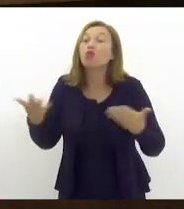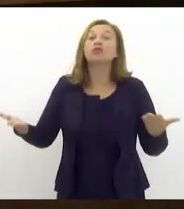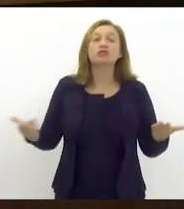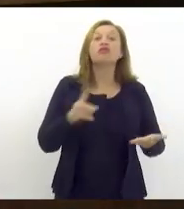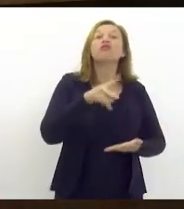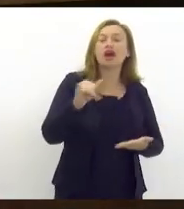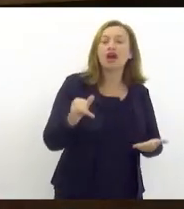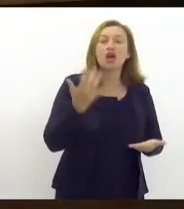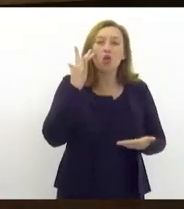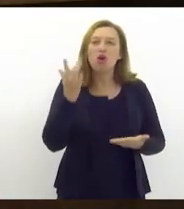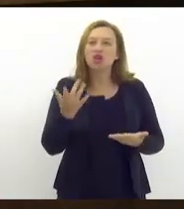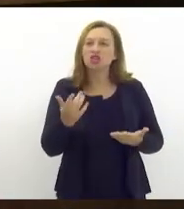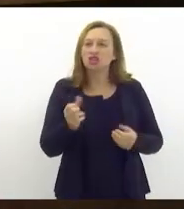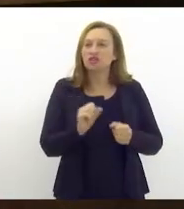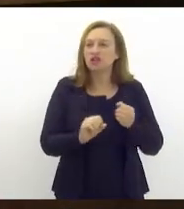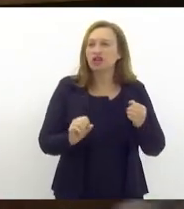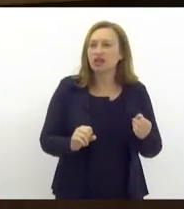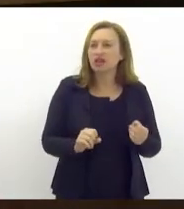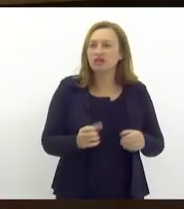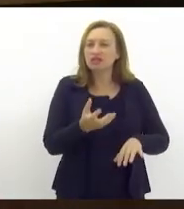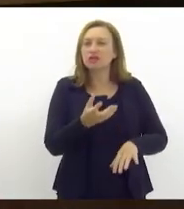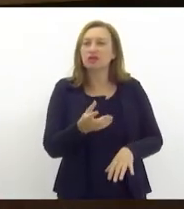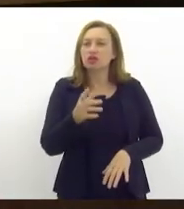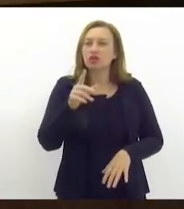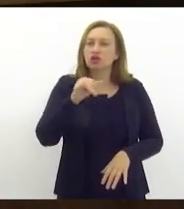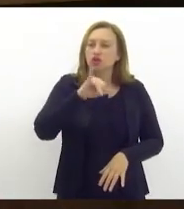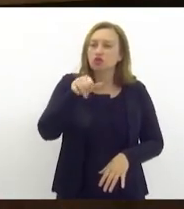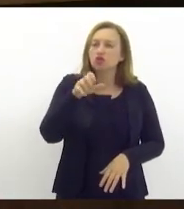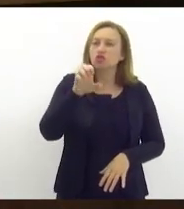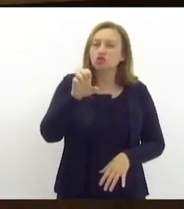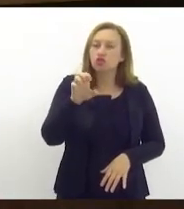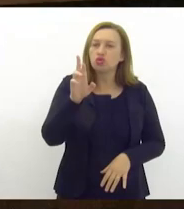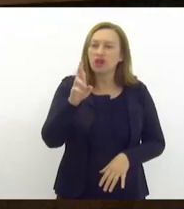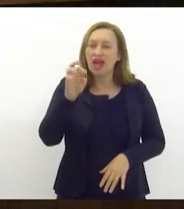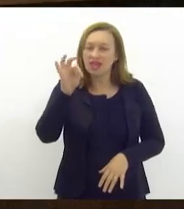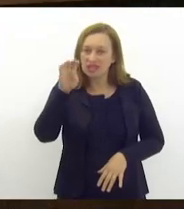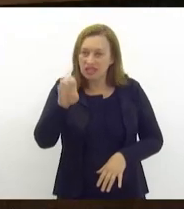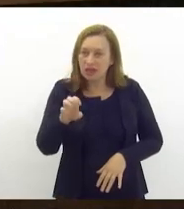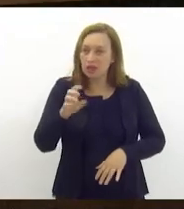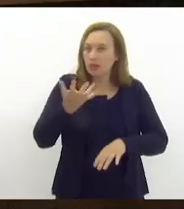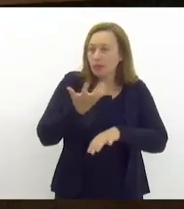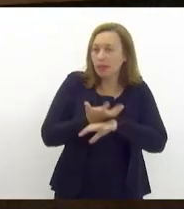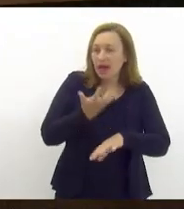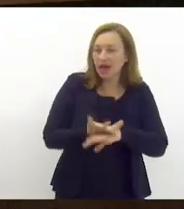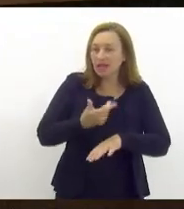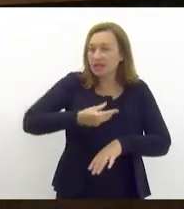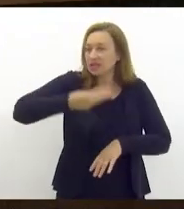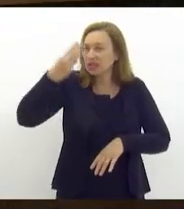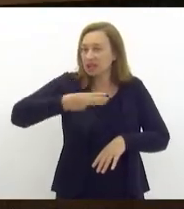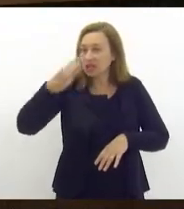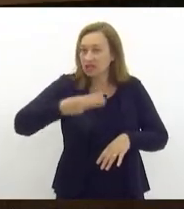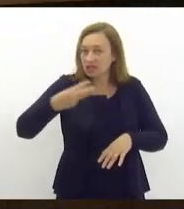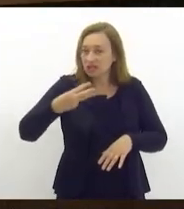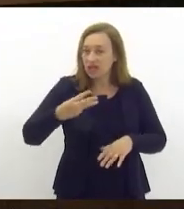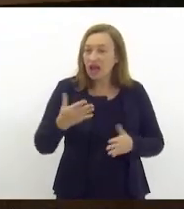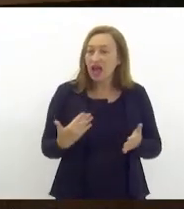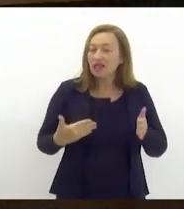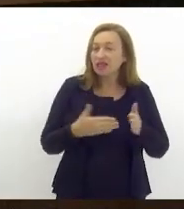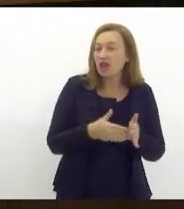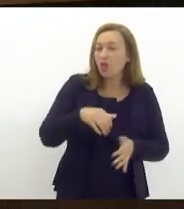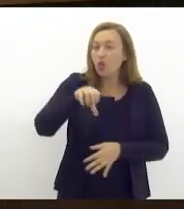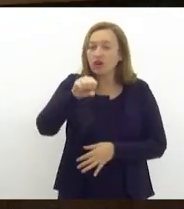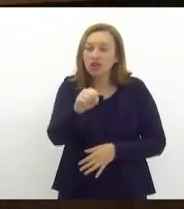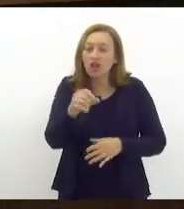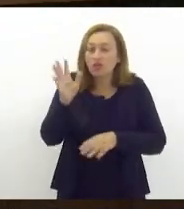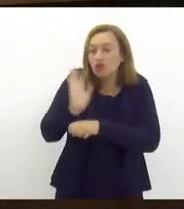fazer o Jurassic Park 3 aqui no Rio de Janeiro, daria para fazer Senhor dos Anéis até o oitavo